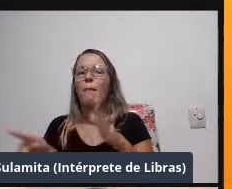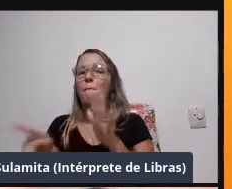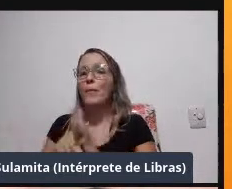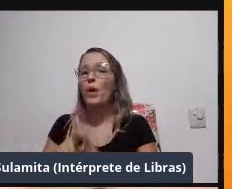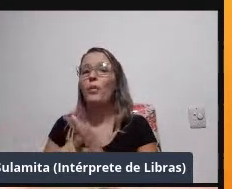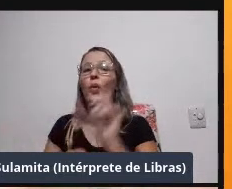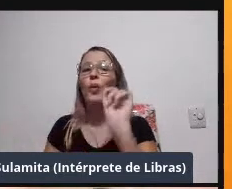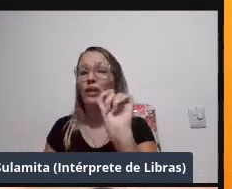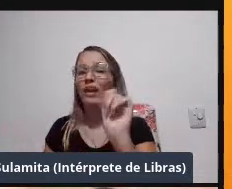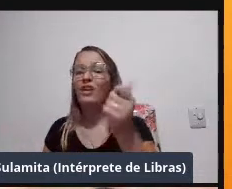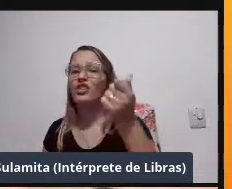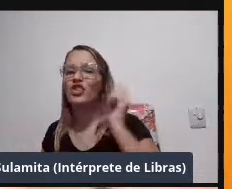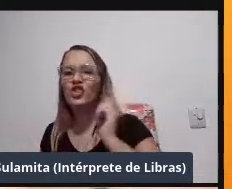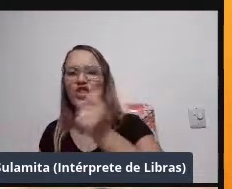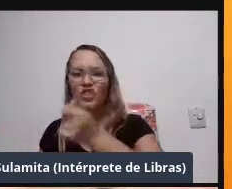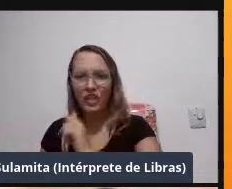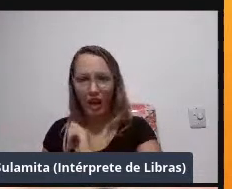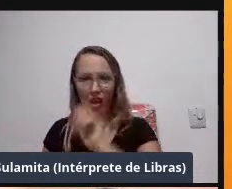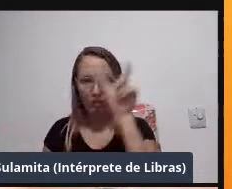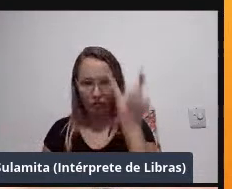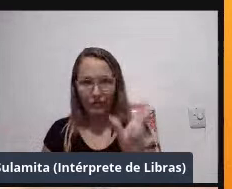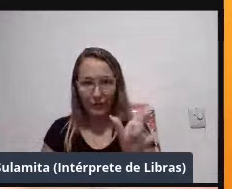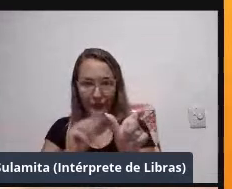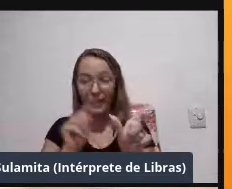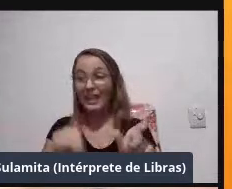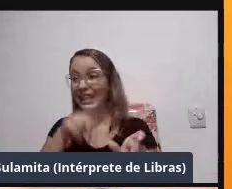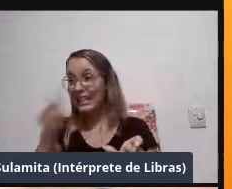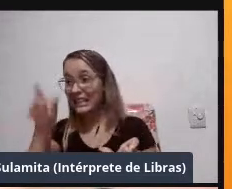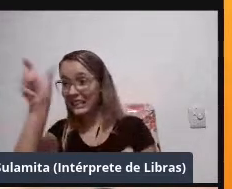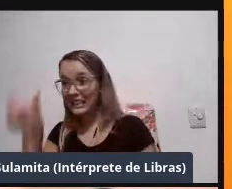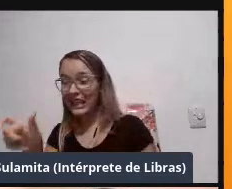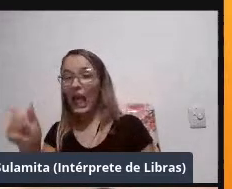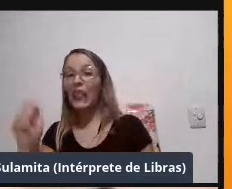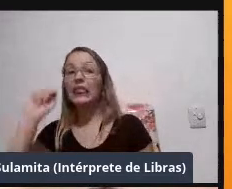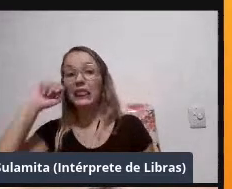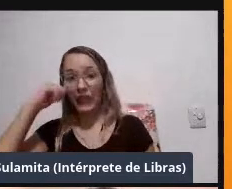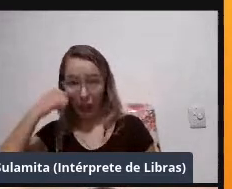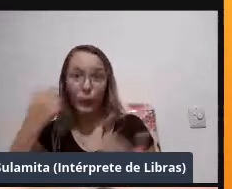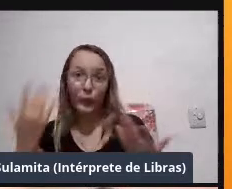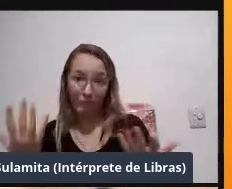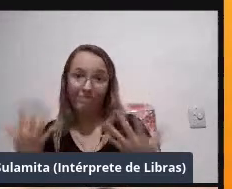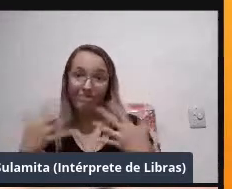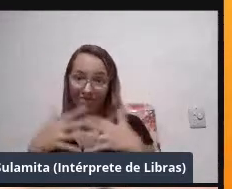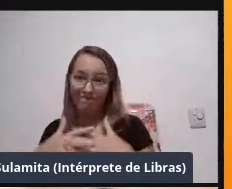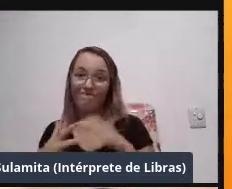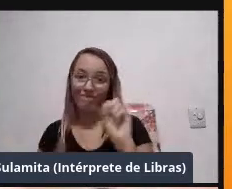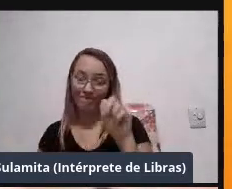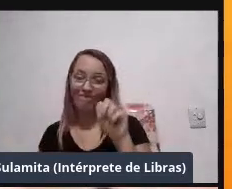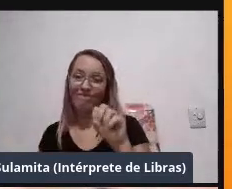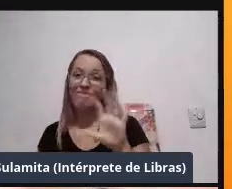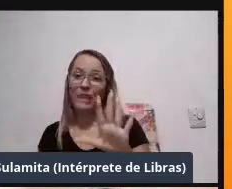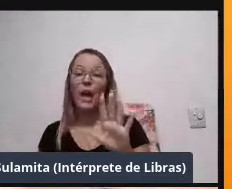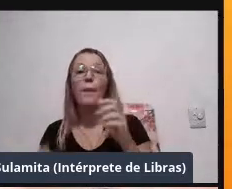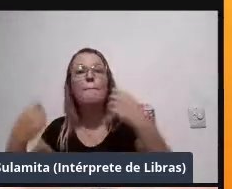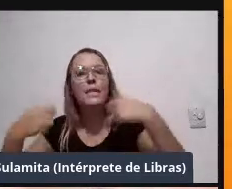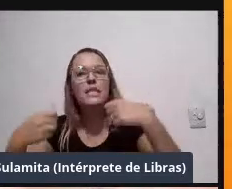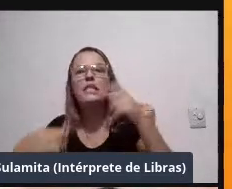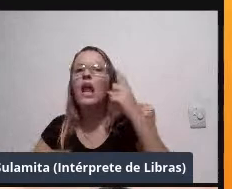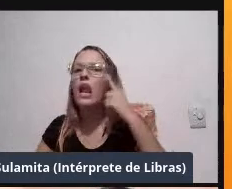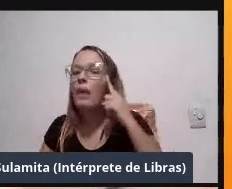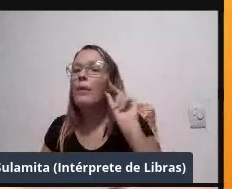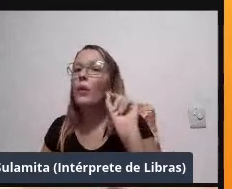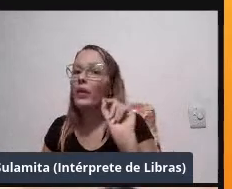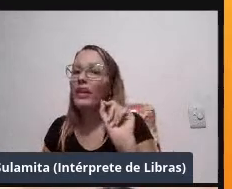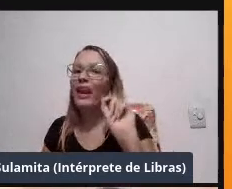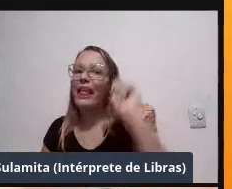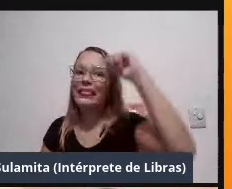hoje, às vezes, a gente tem que relembrar, né, que negro não é sinônimo de escravo. E tem ainda uma outra categoria, que é africano, são categorias diferentes, que